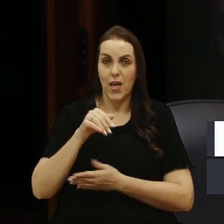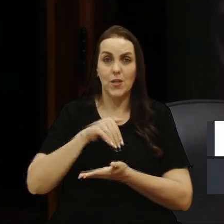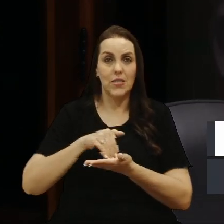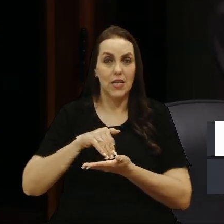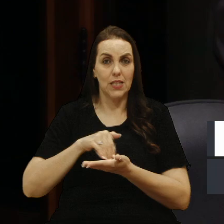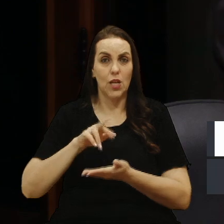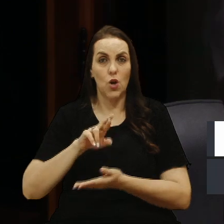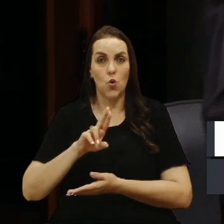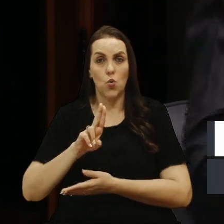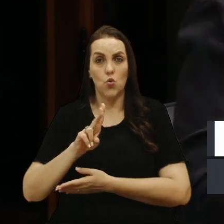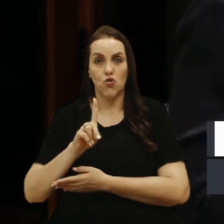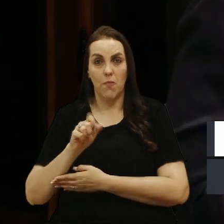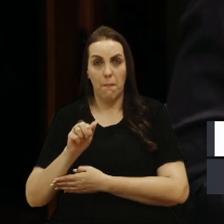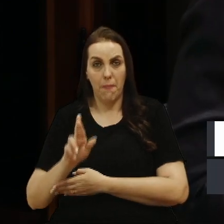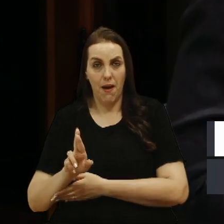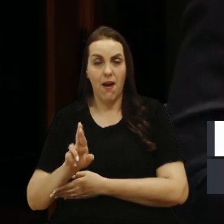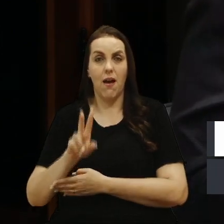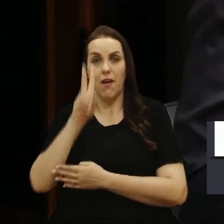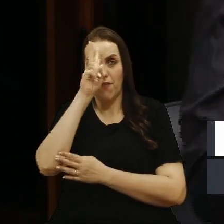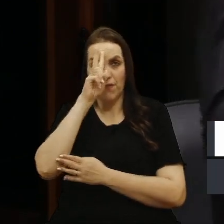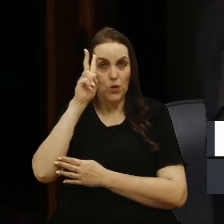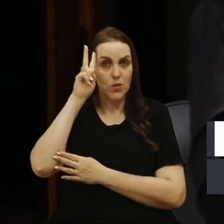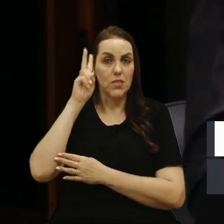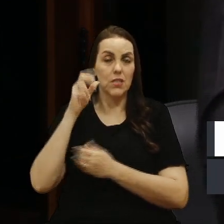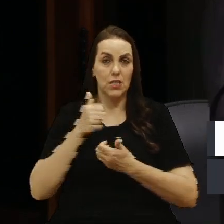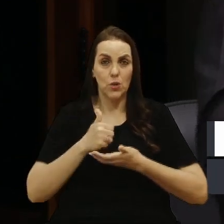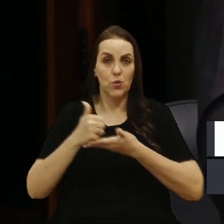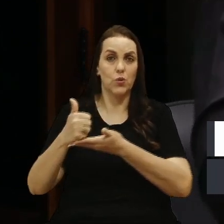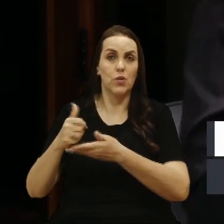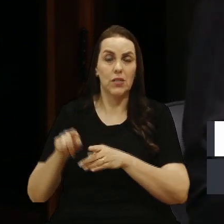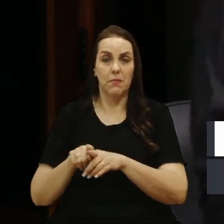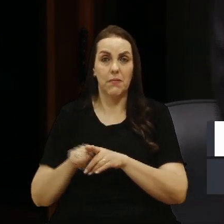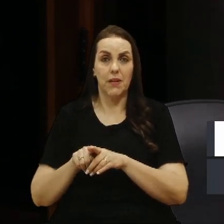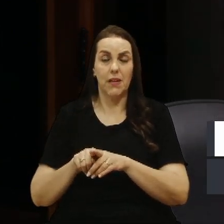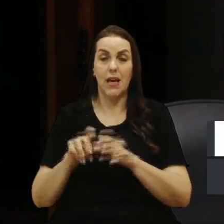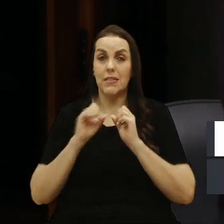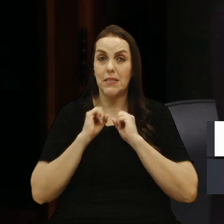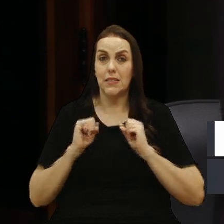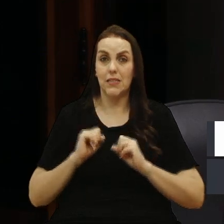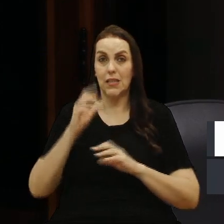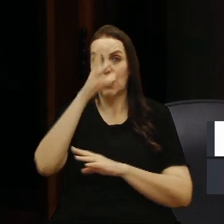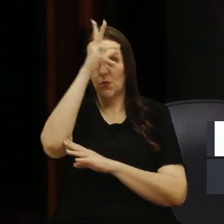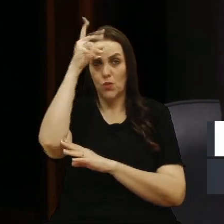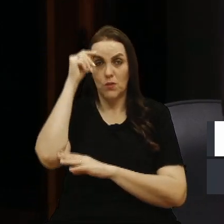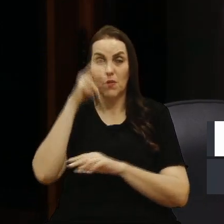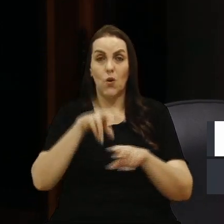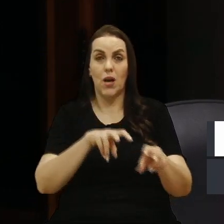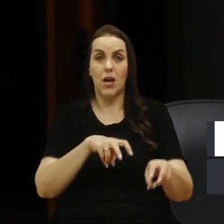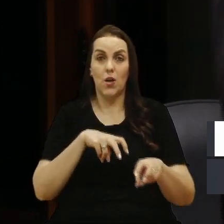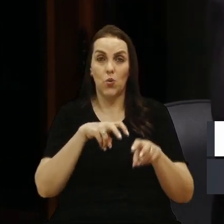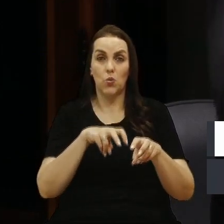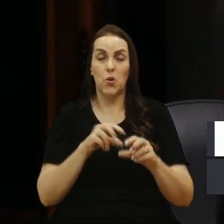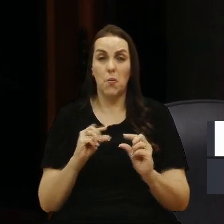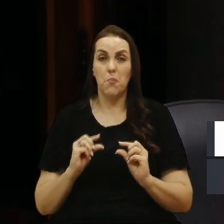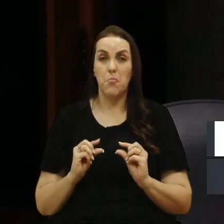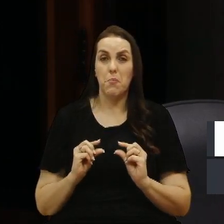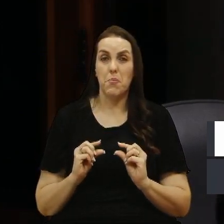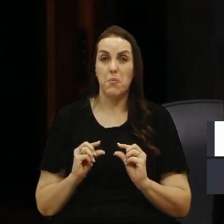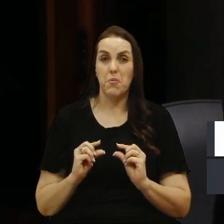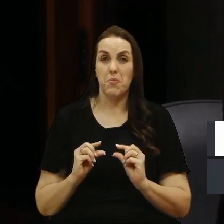Rudimar, conheço o Velocino, que é o adjunto, mas a Secretaria Municipal de Agricultura faz muito pouco